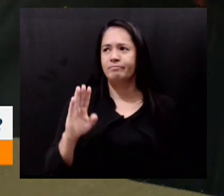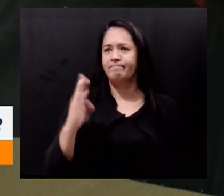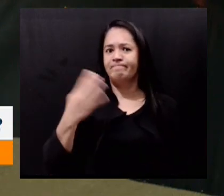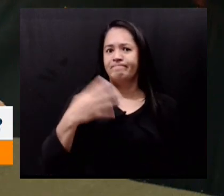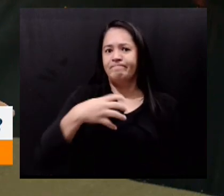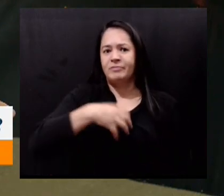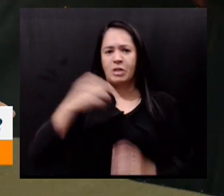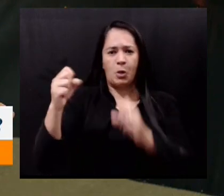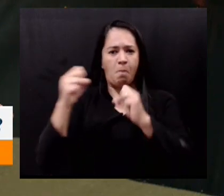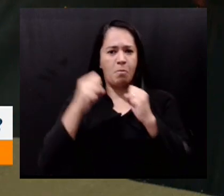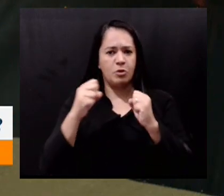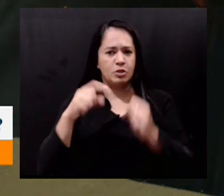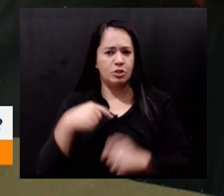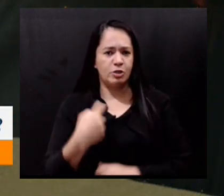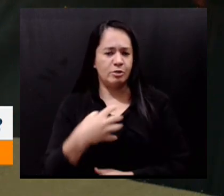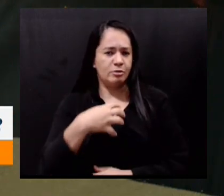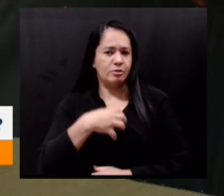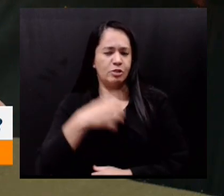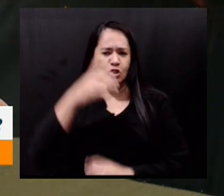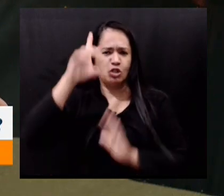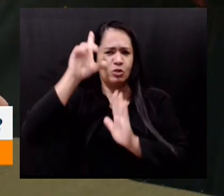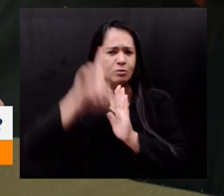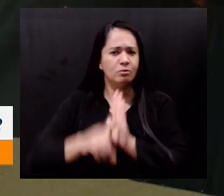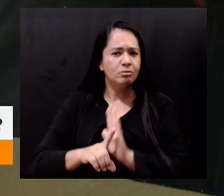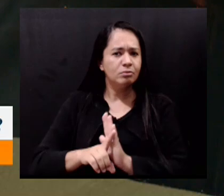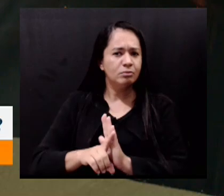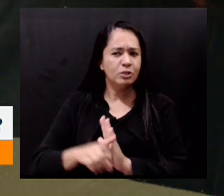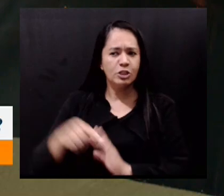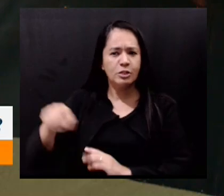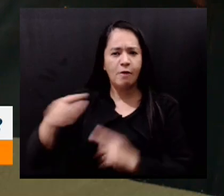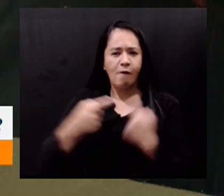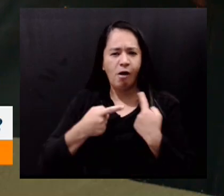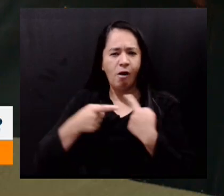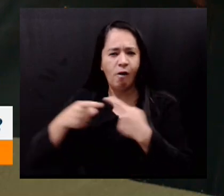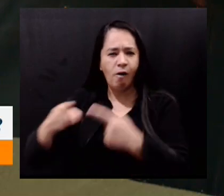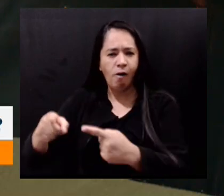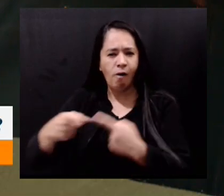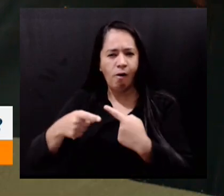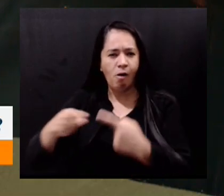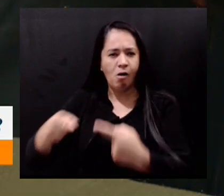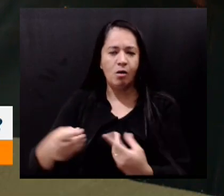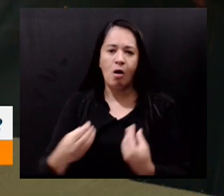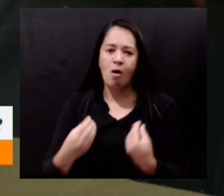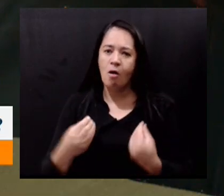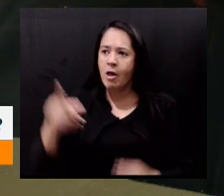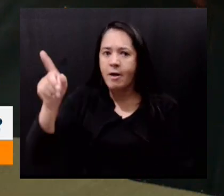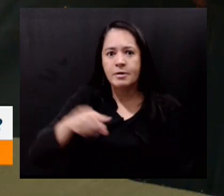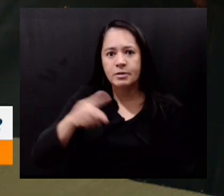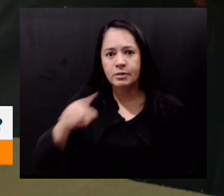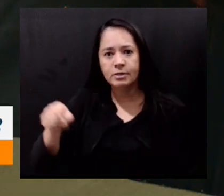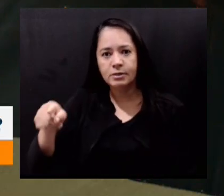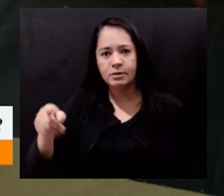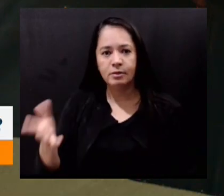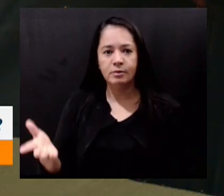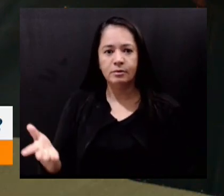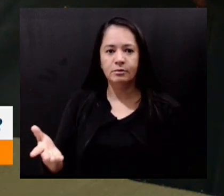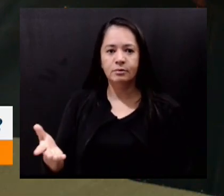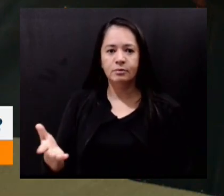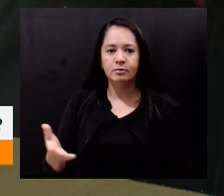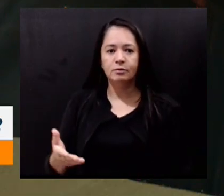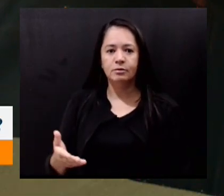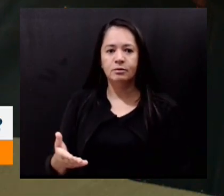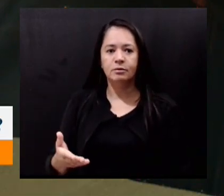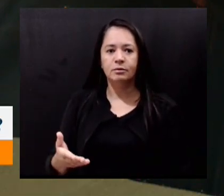nos sentimos no direito de ir lá e atacar uma pessoa e cancelar ela. Tipo assim, olha que palavra